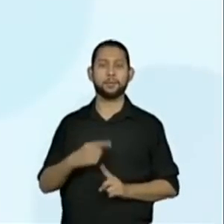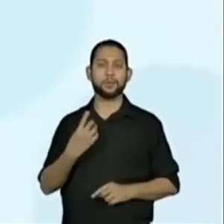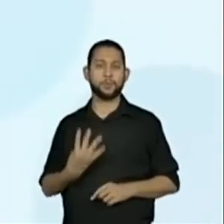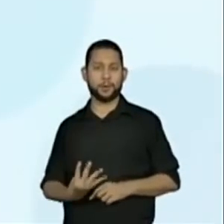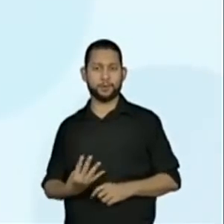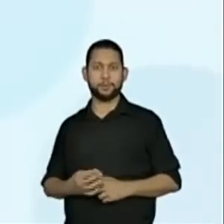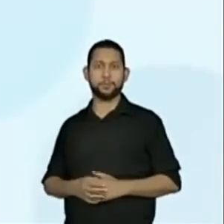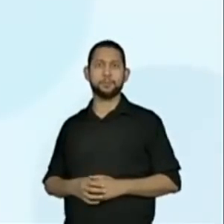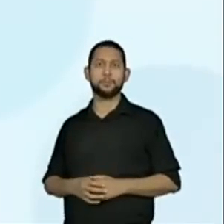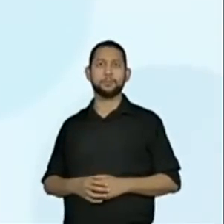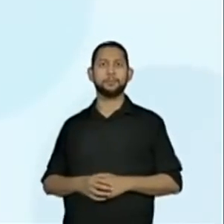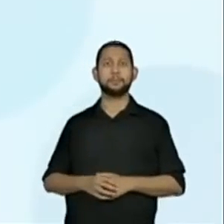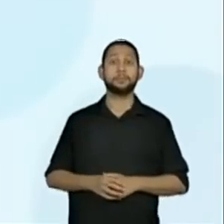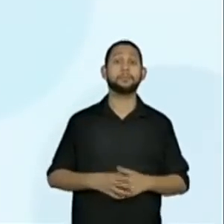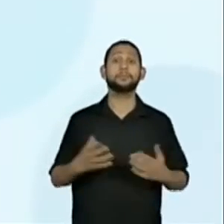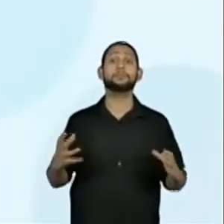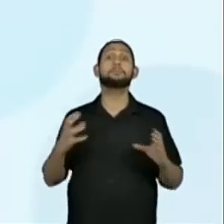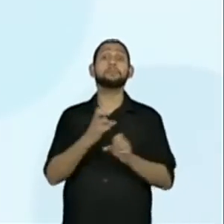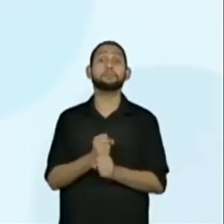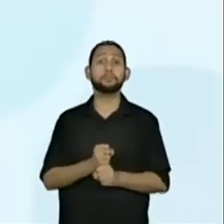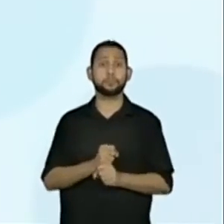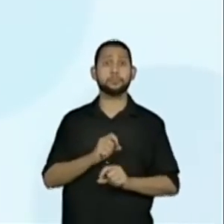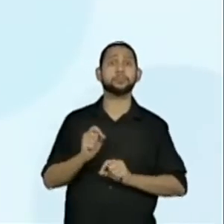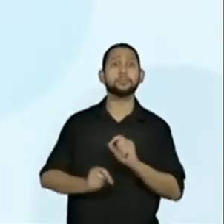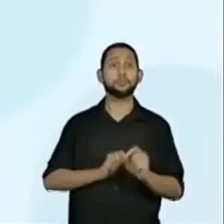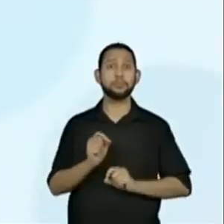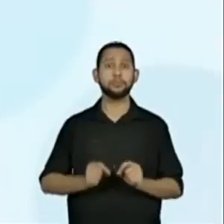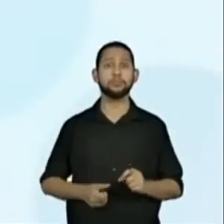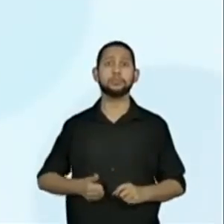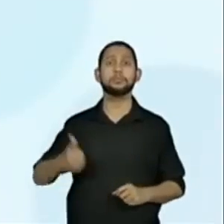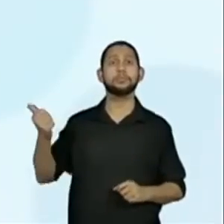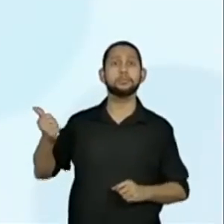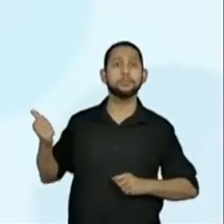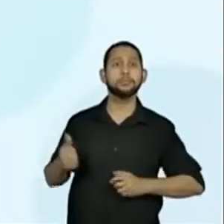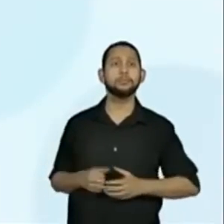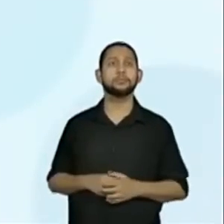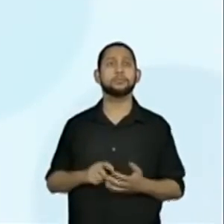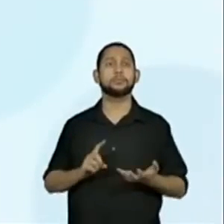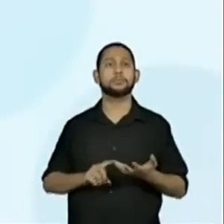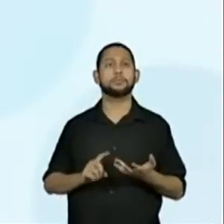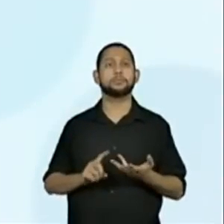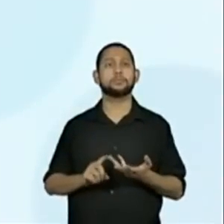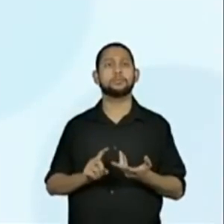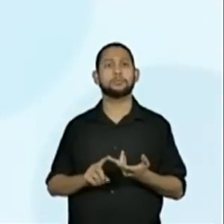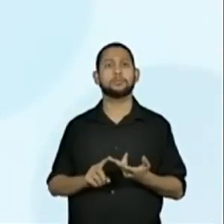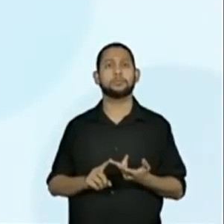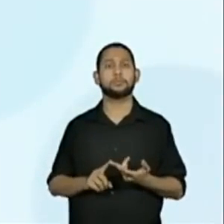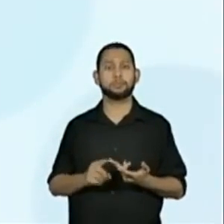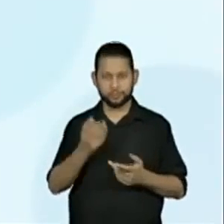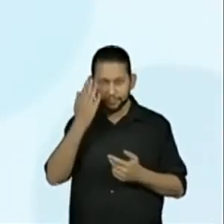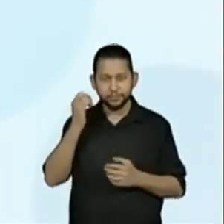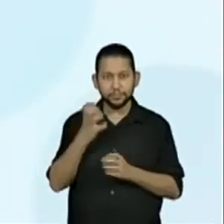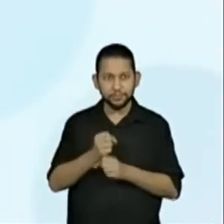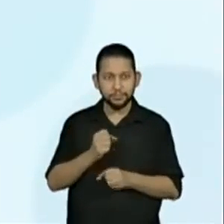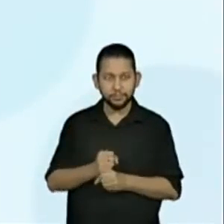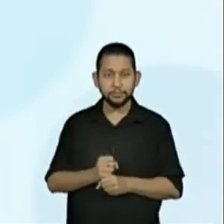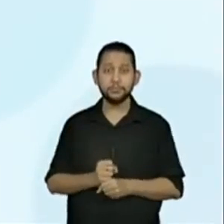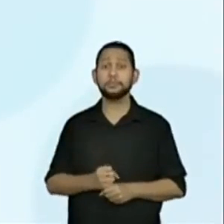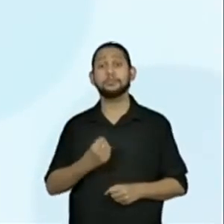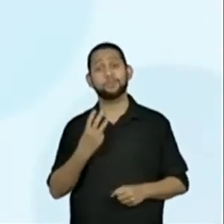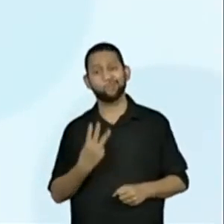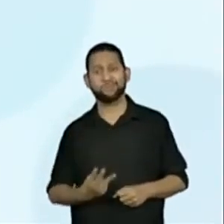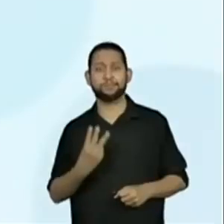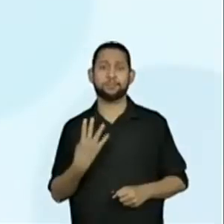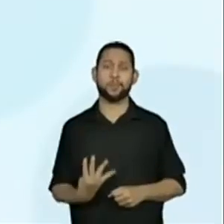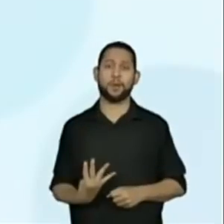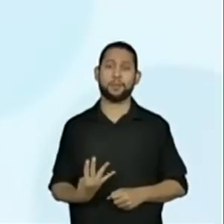medidas isso vai me resultar em um perímetro que é qual será o perímetro 34